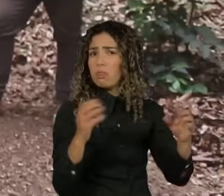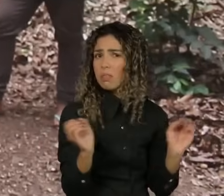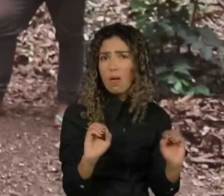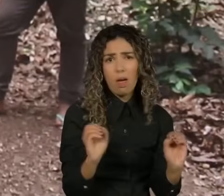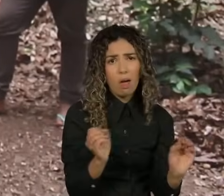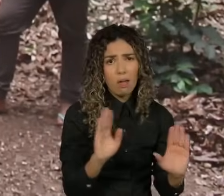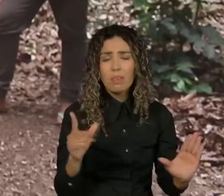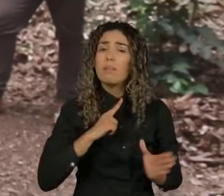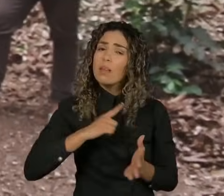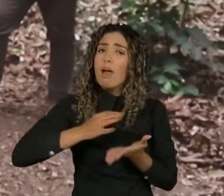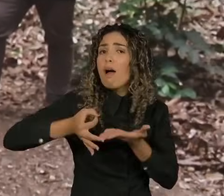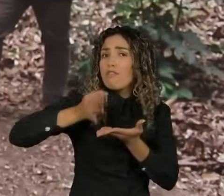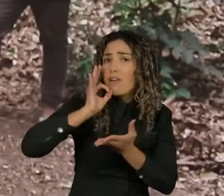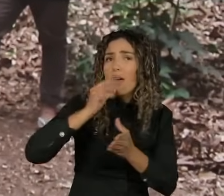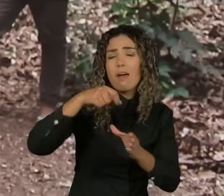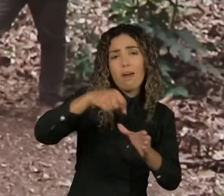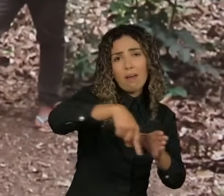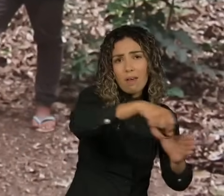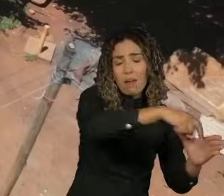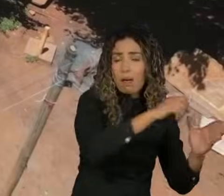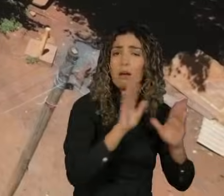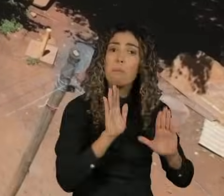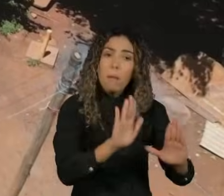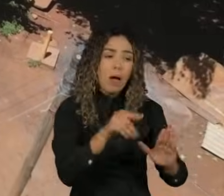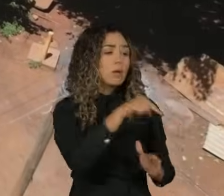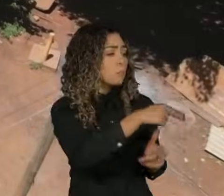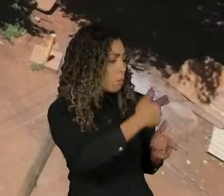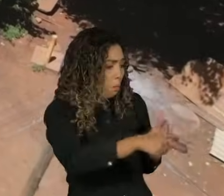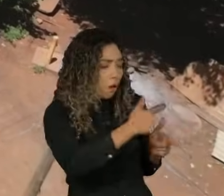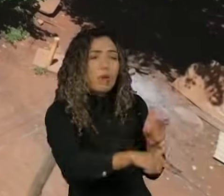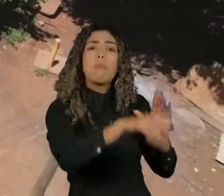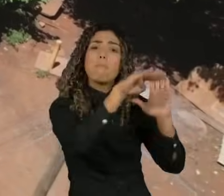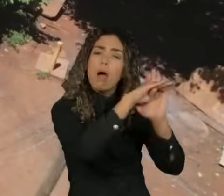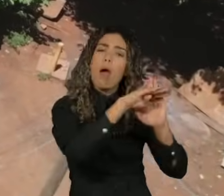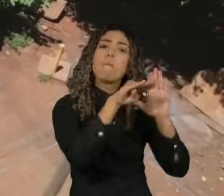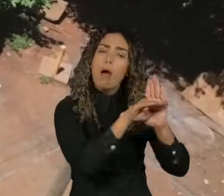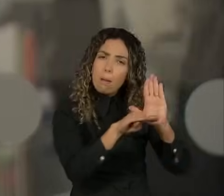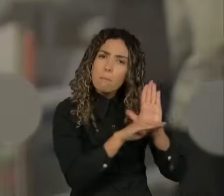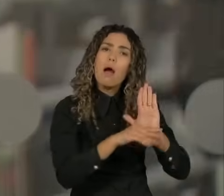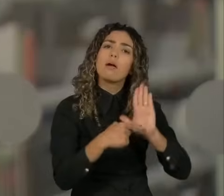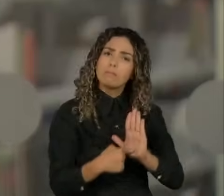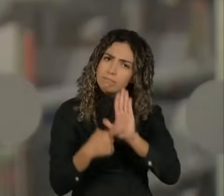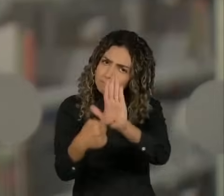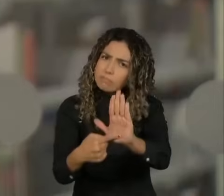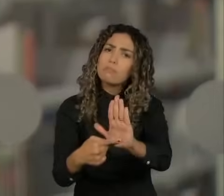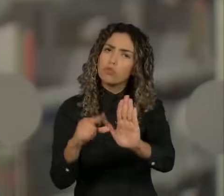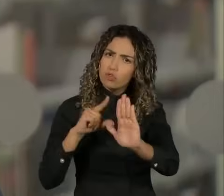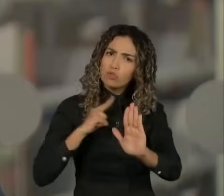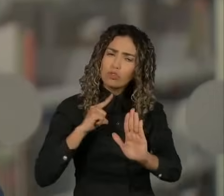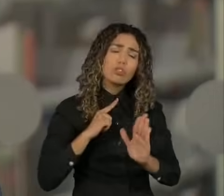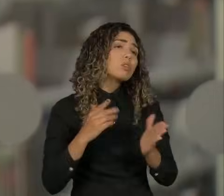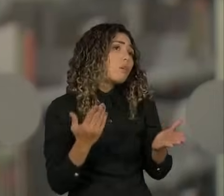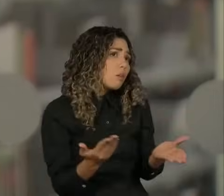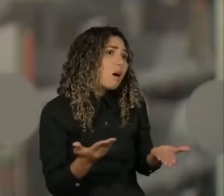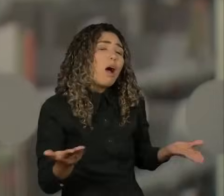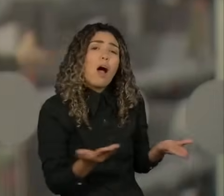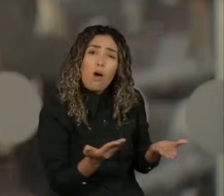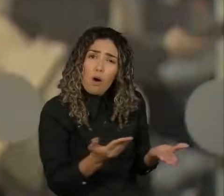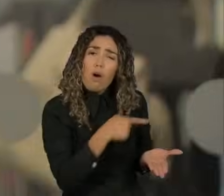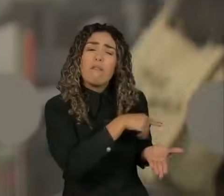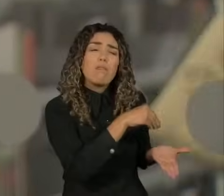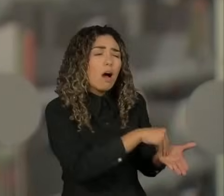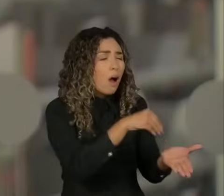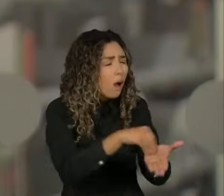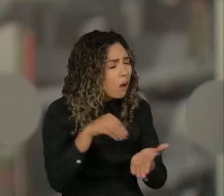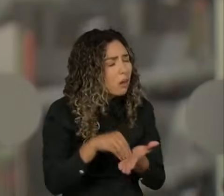Os problemas enfrentados também estarão na mesa. E a gente vem enfrentando também inúmeras dificuldades.